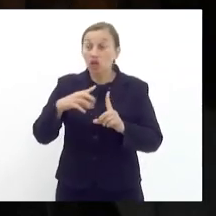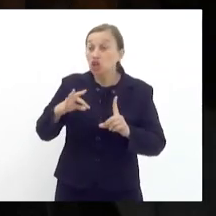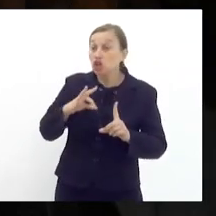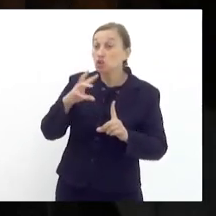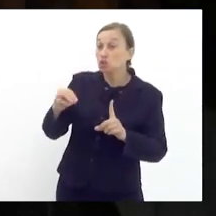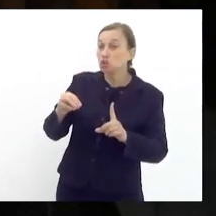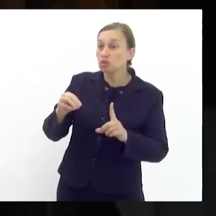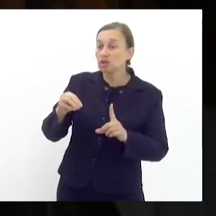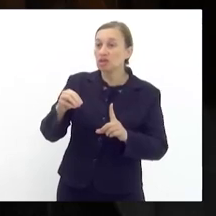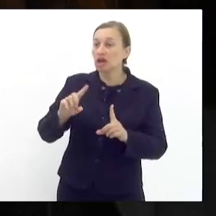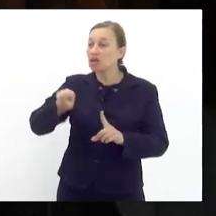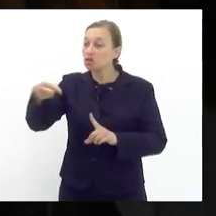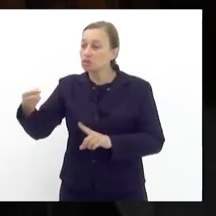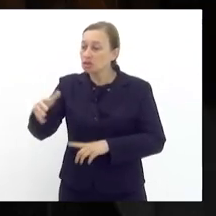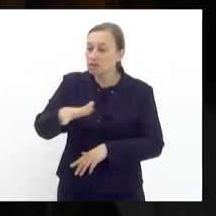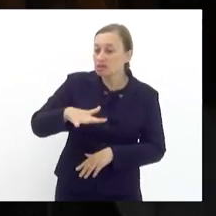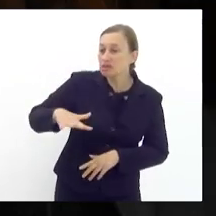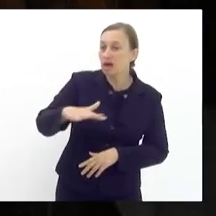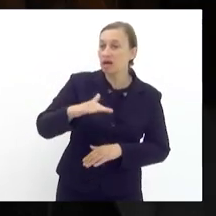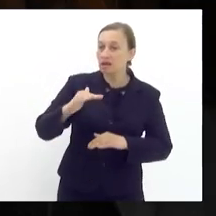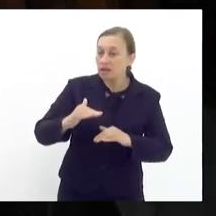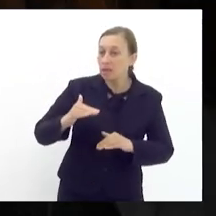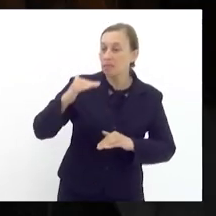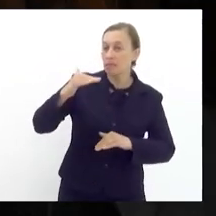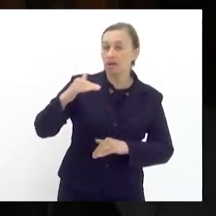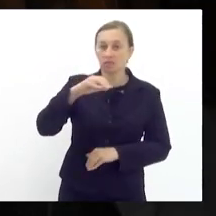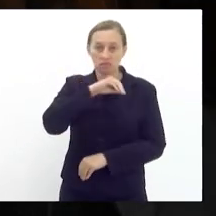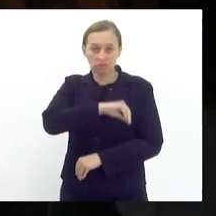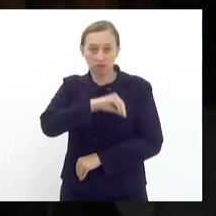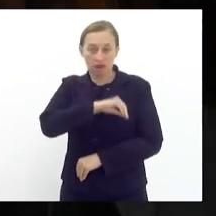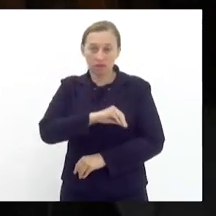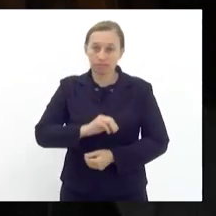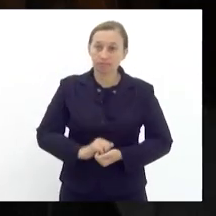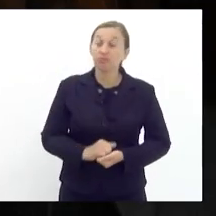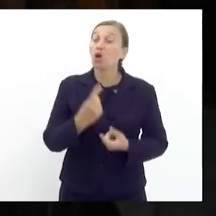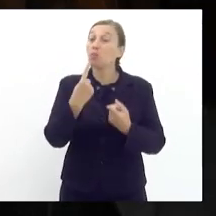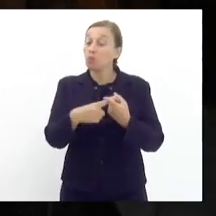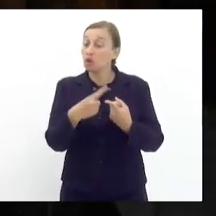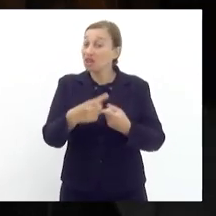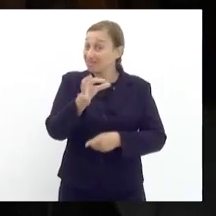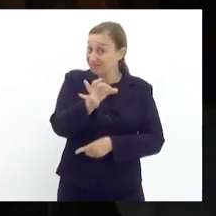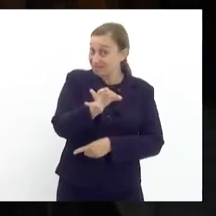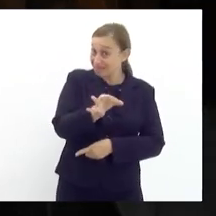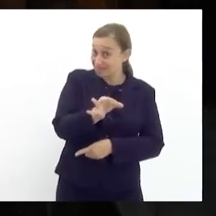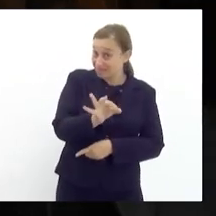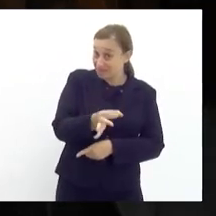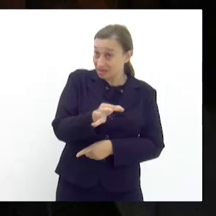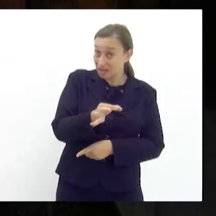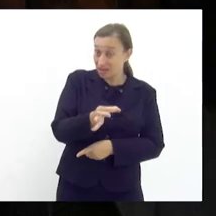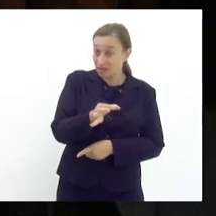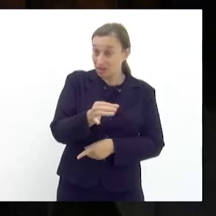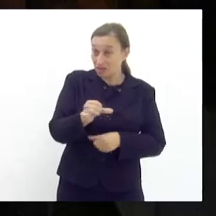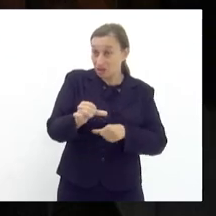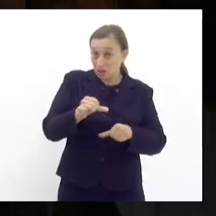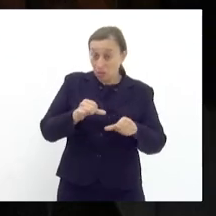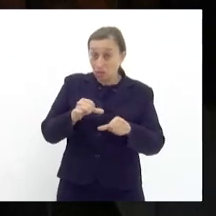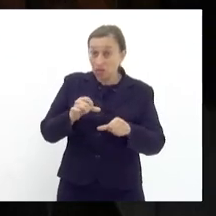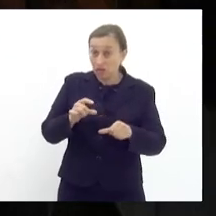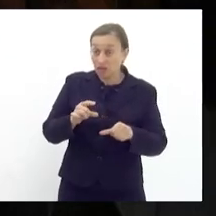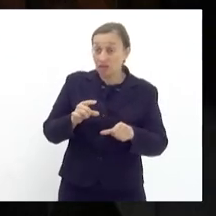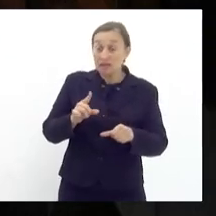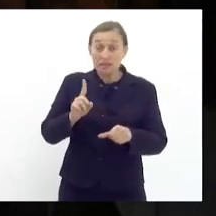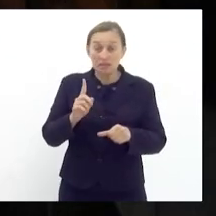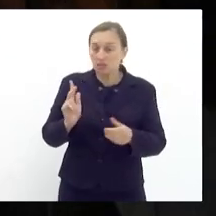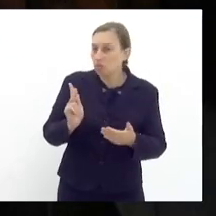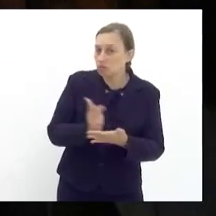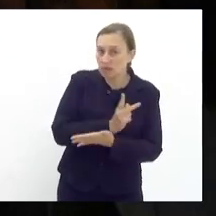as outras categorias que estão acima do piso porque de forma inversa essa se isso